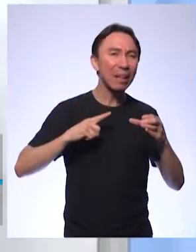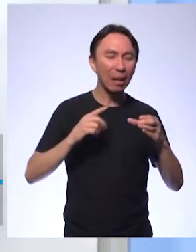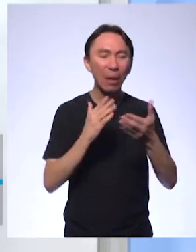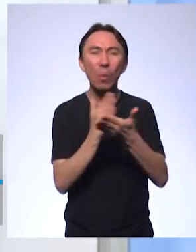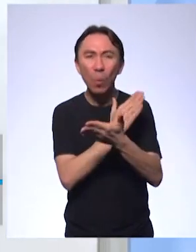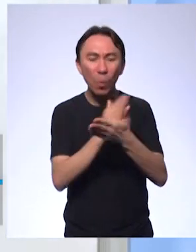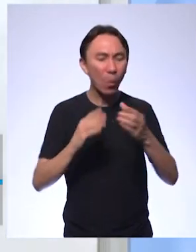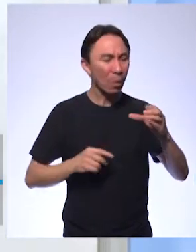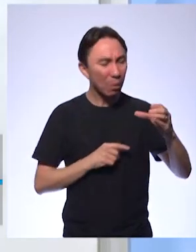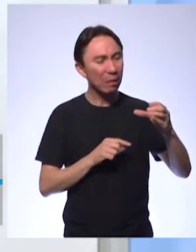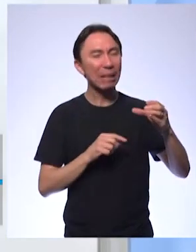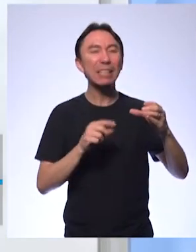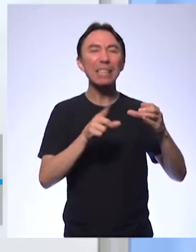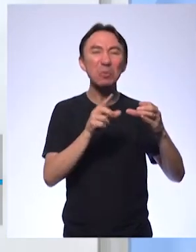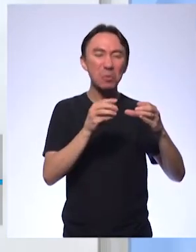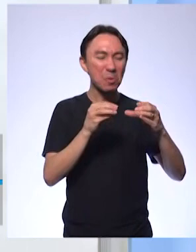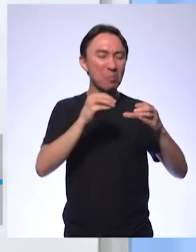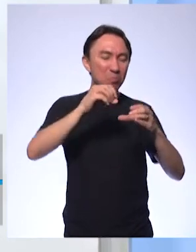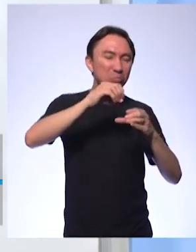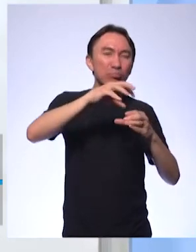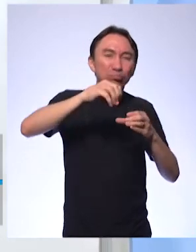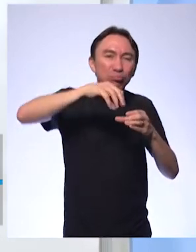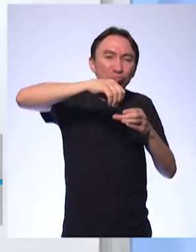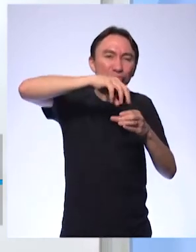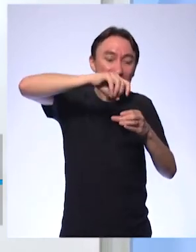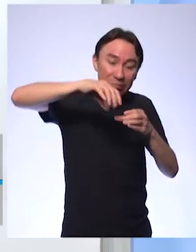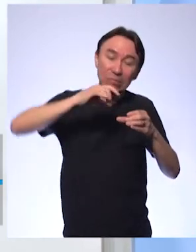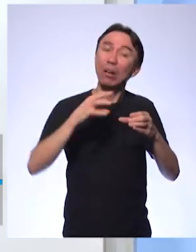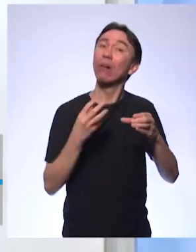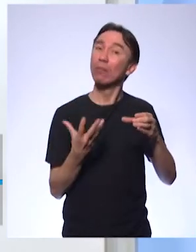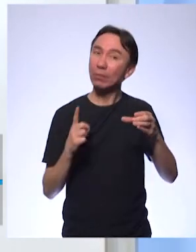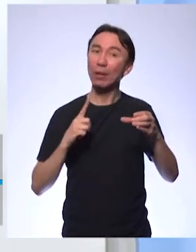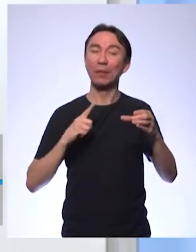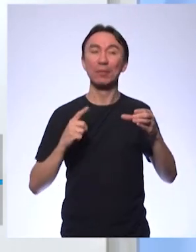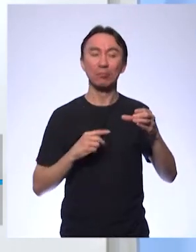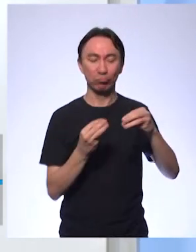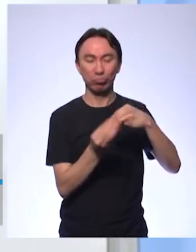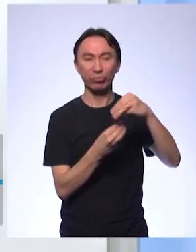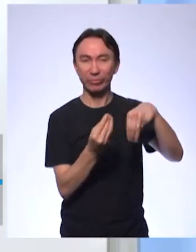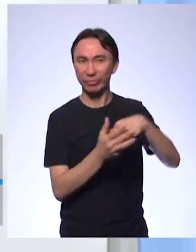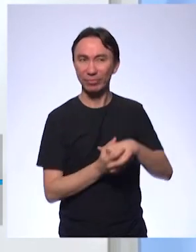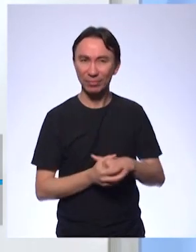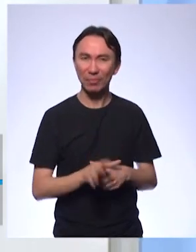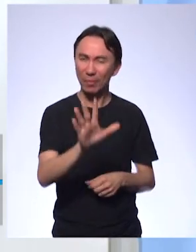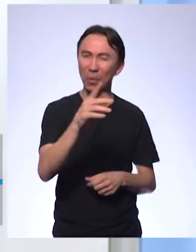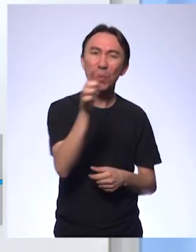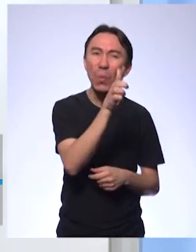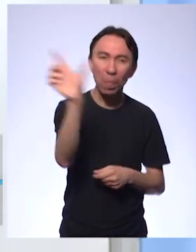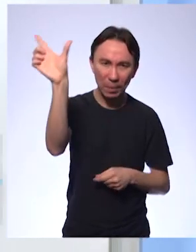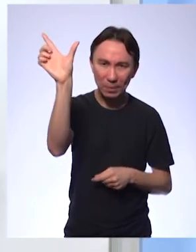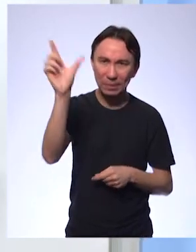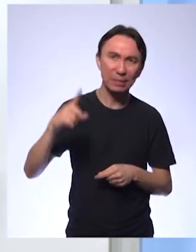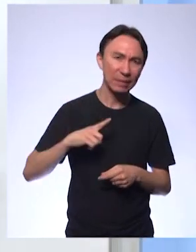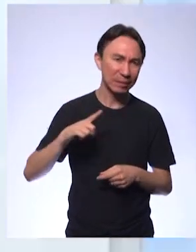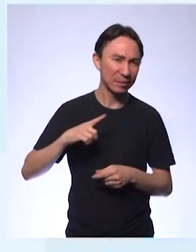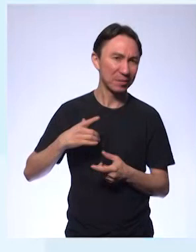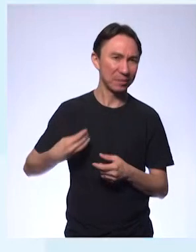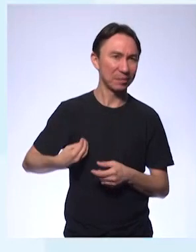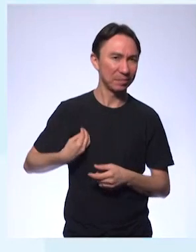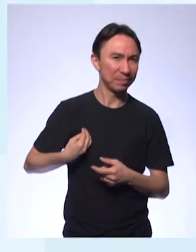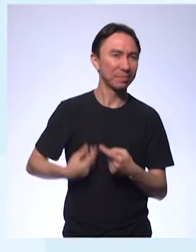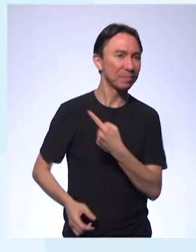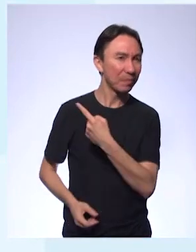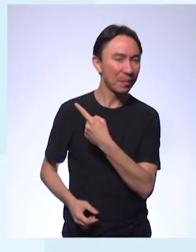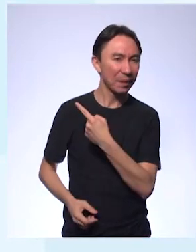algumas coisas que estão ali misturadas. Mas eu queria saber uma coisa que está ligada com o nosso dia a dia também, que é o seguinte. Próximo